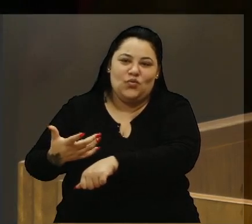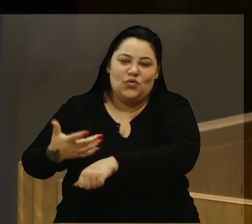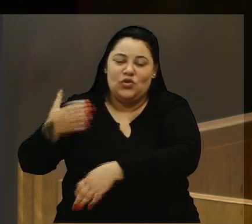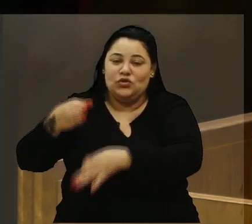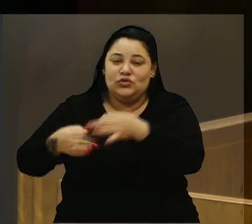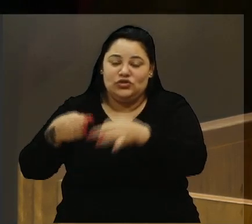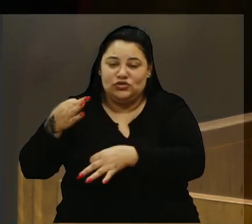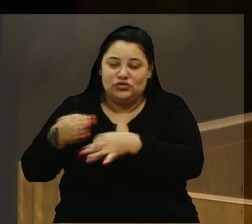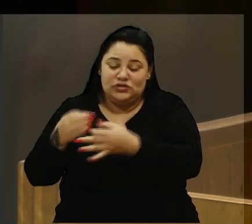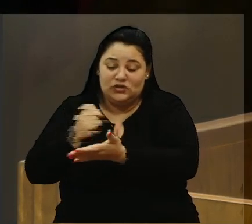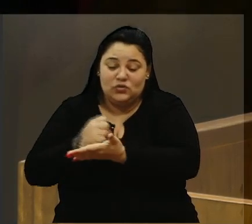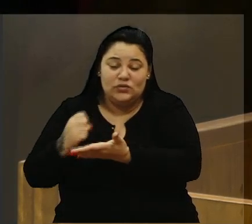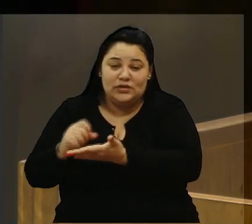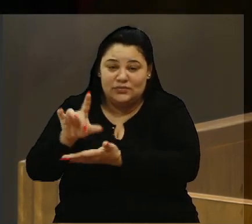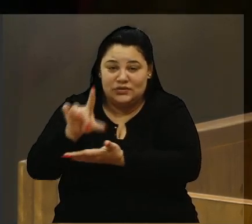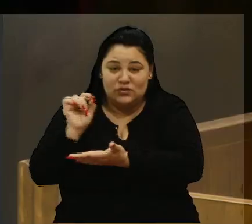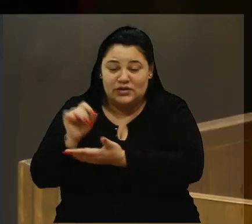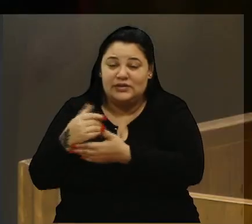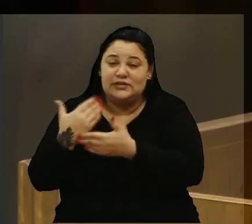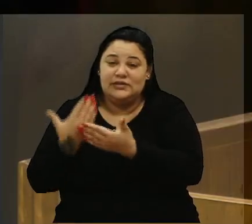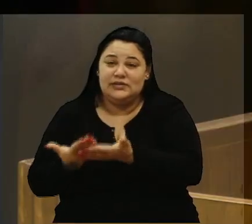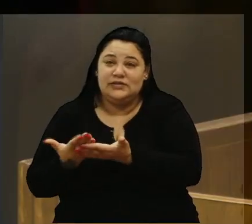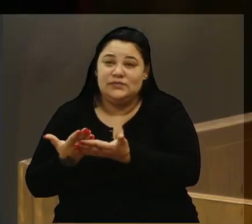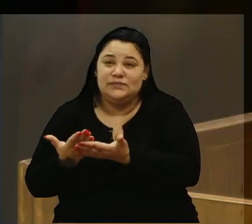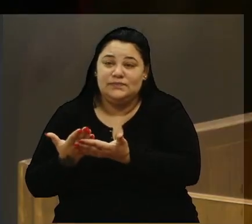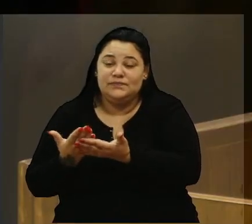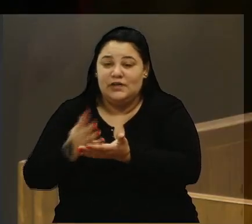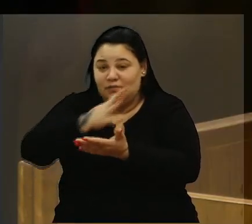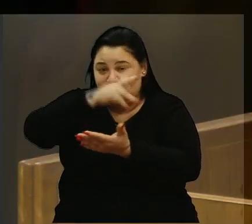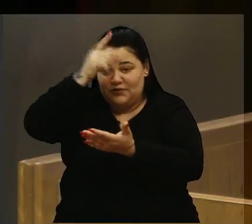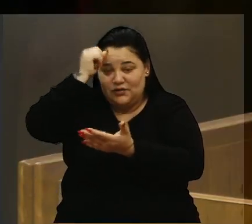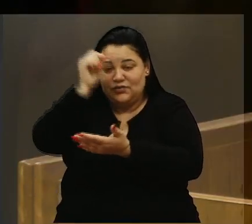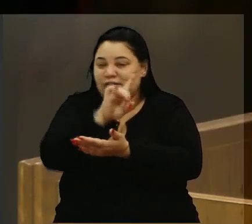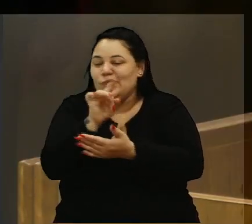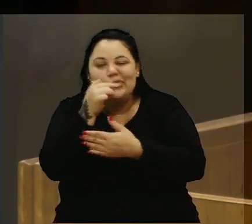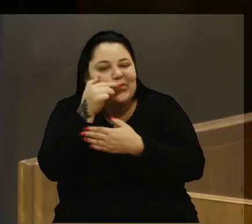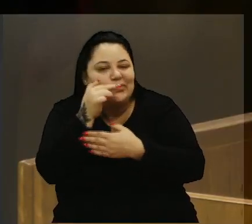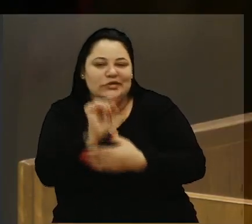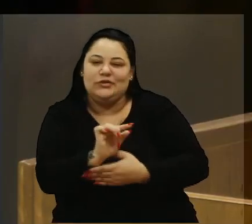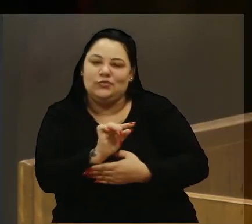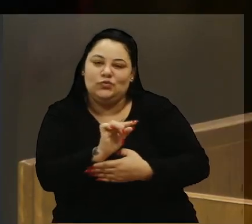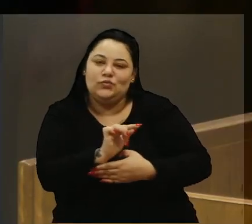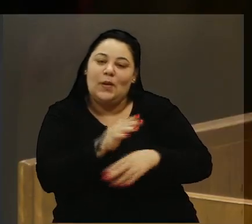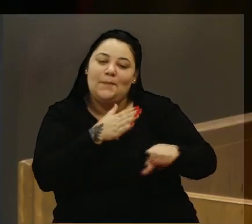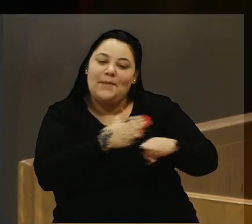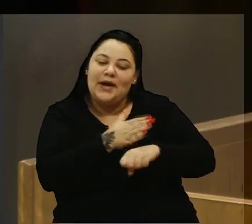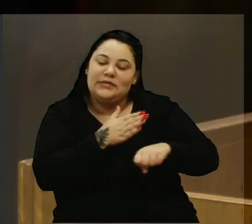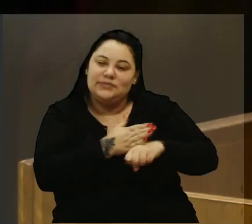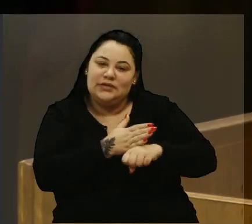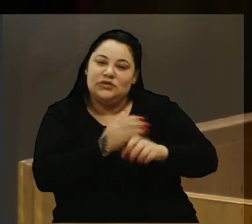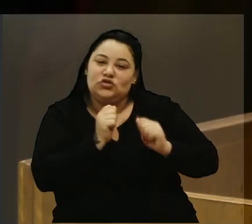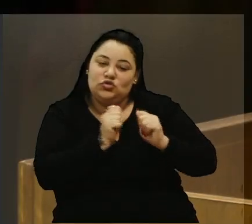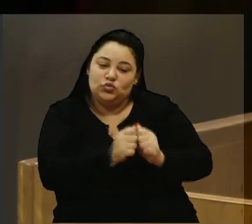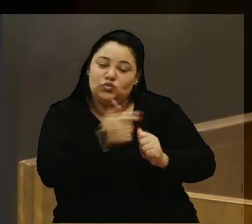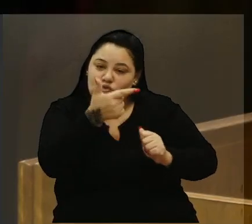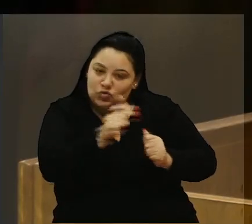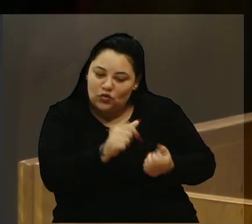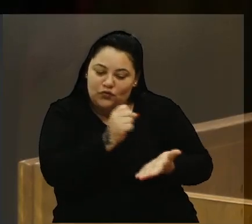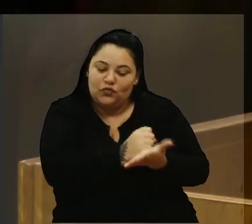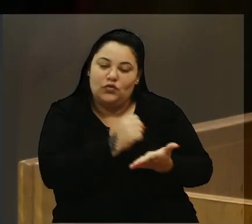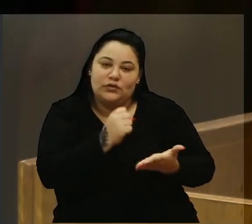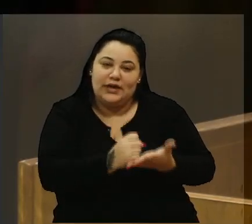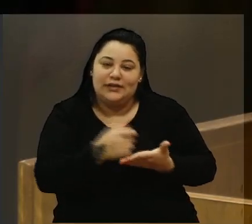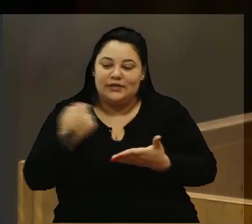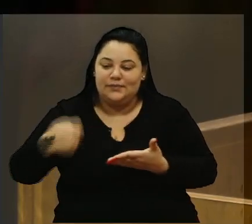julgamento, né, desse contrato. Então, a Prefeitura acabou não conseguindo renovar o contrato e tiveram